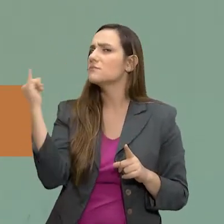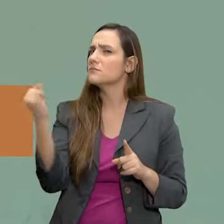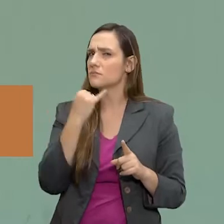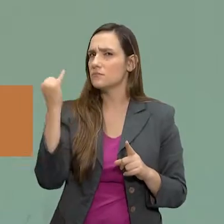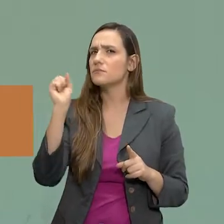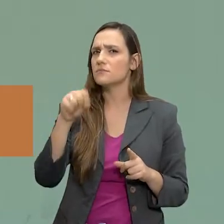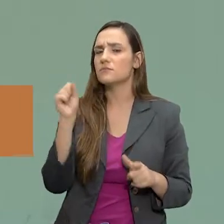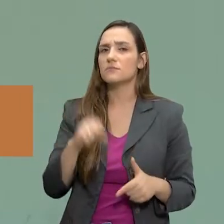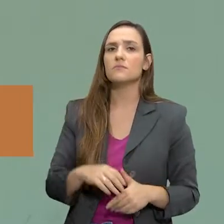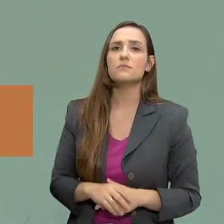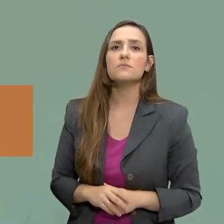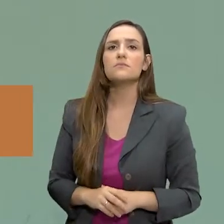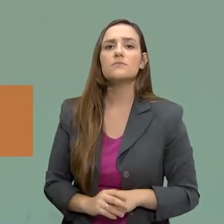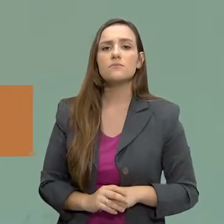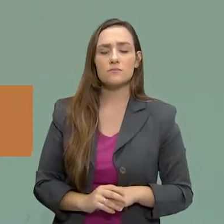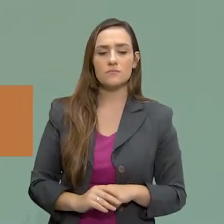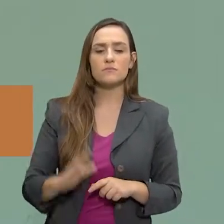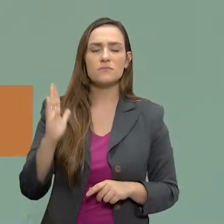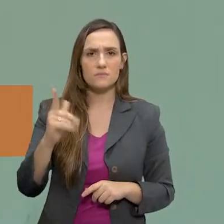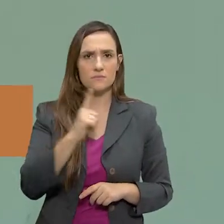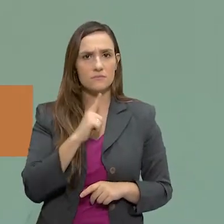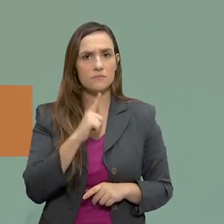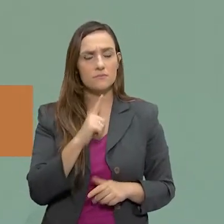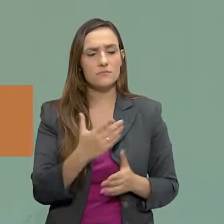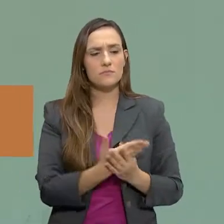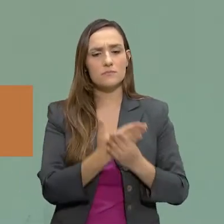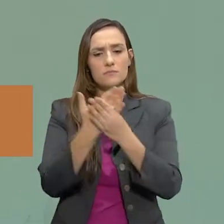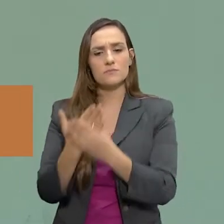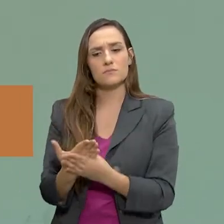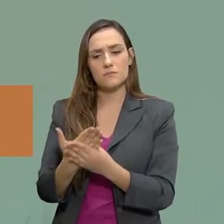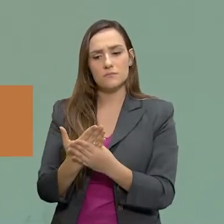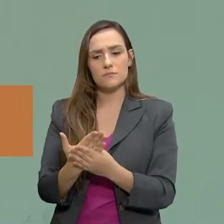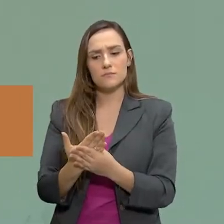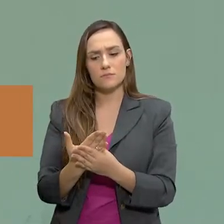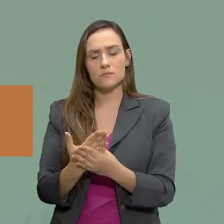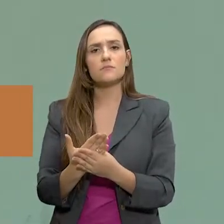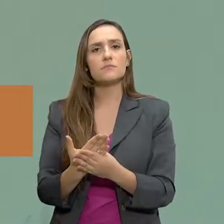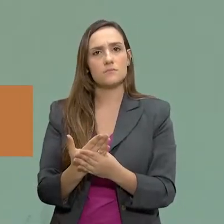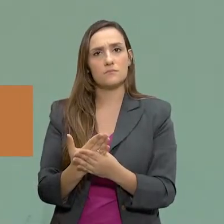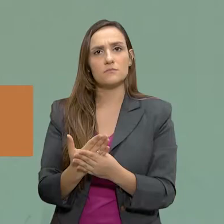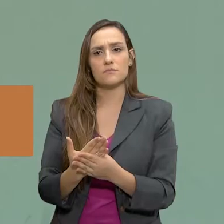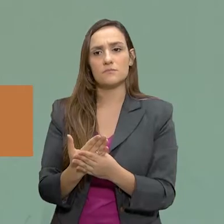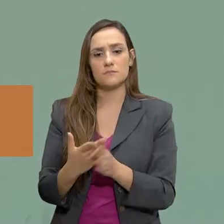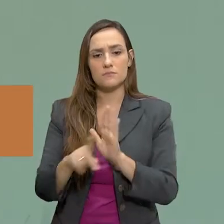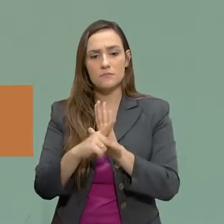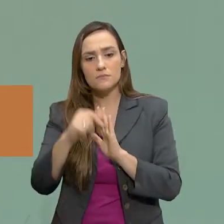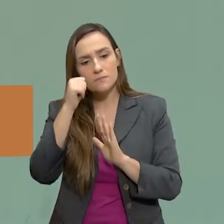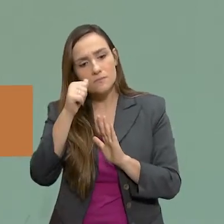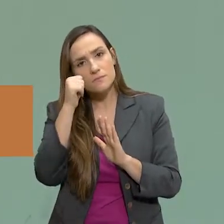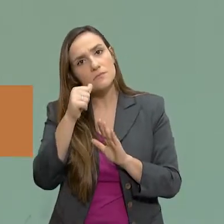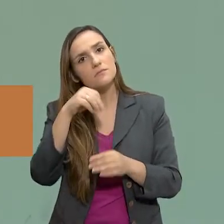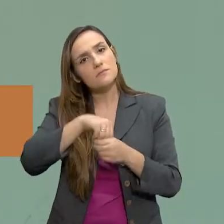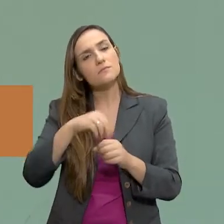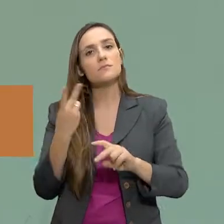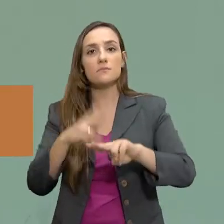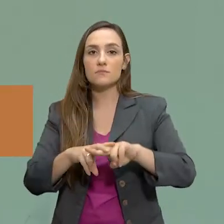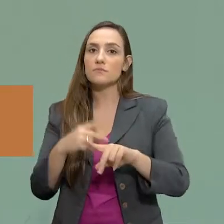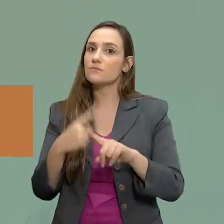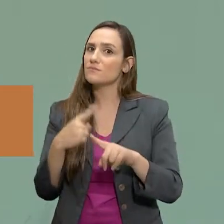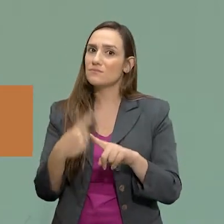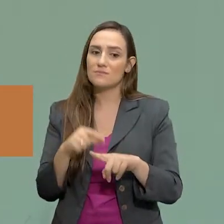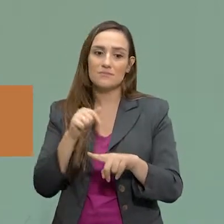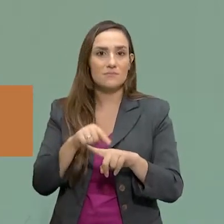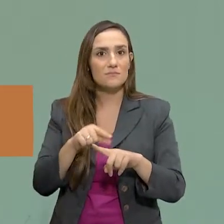com um procedimento instaurado sobre a pobreza menstrual e aí para as mulheres em situação de cárcere, porque